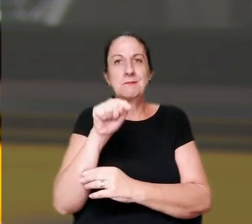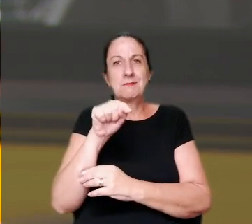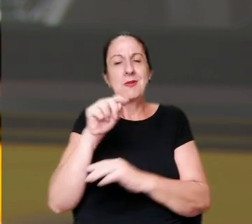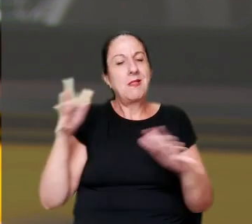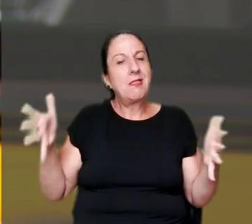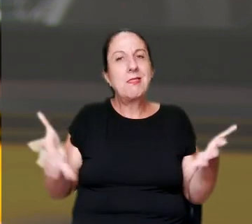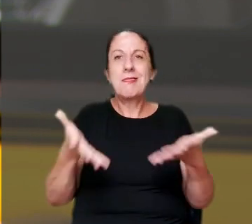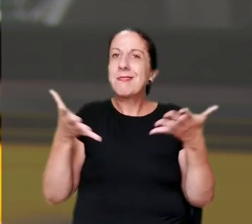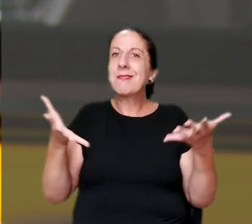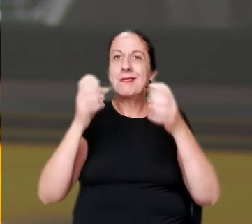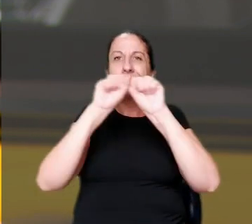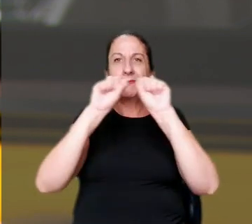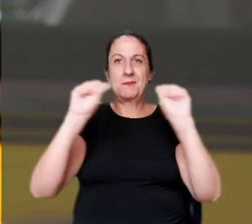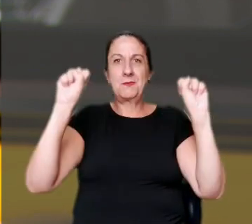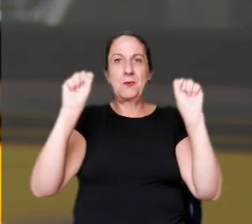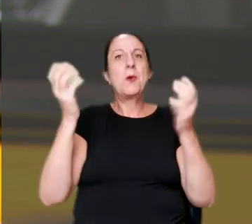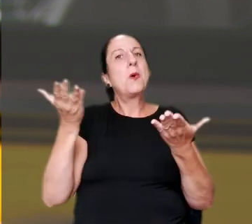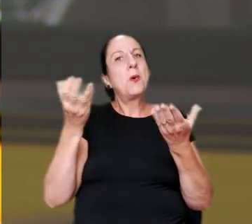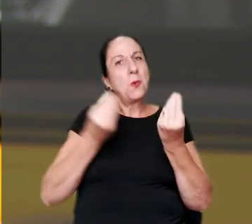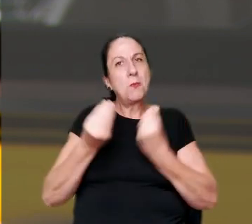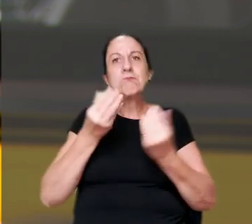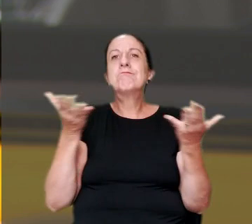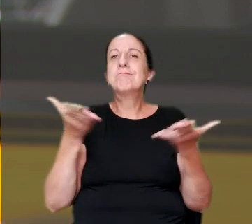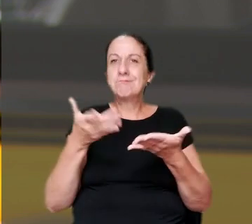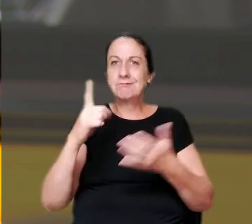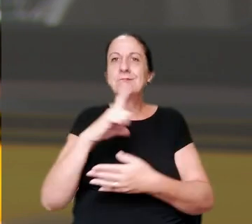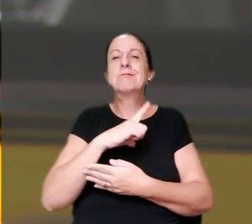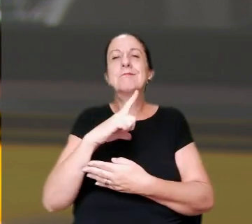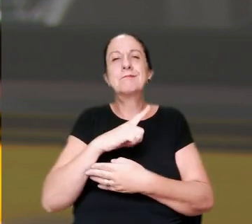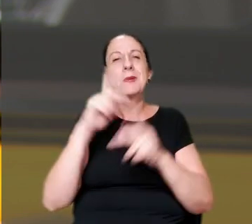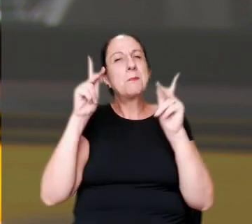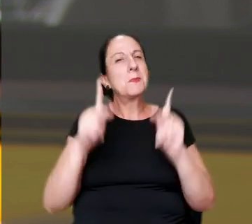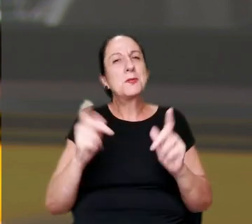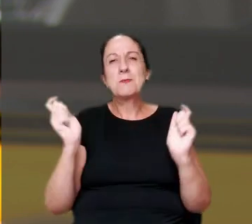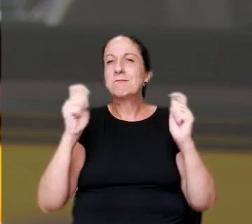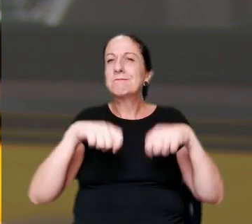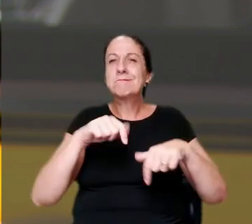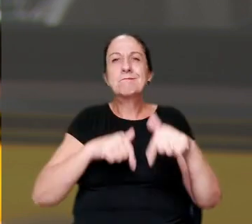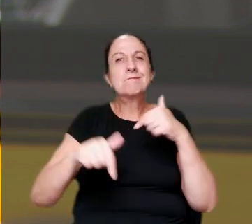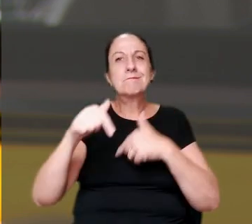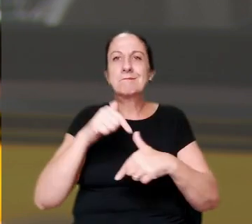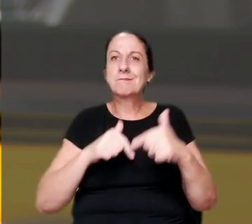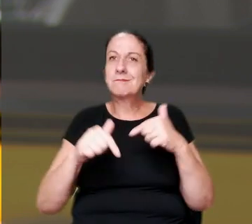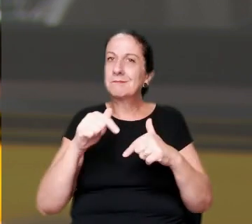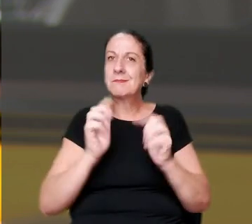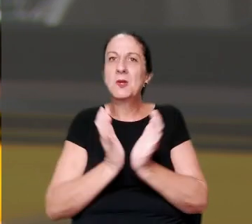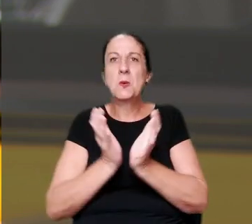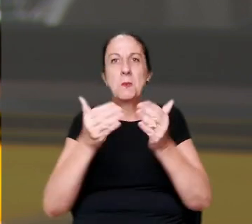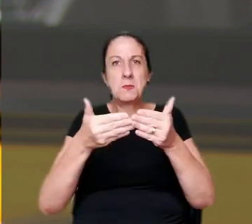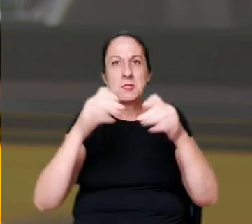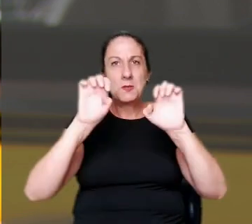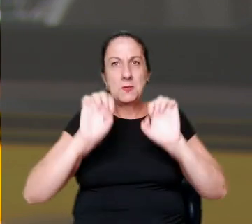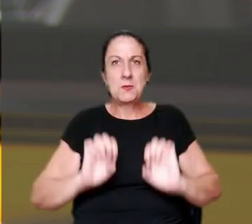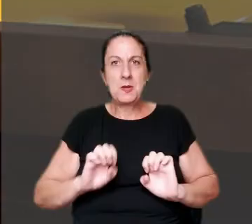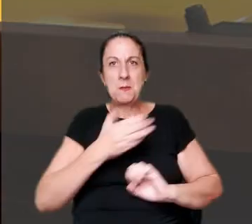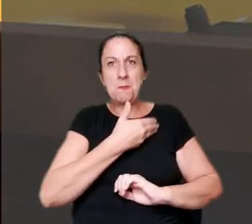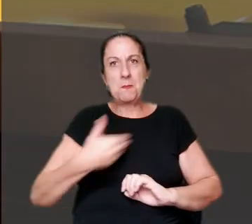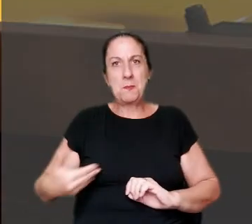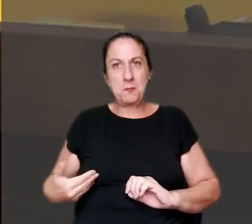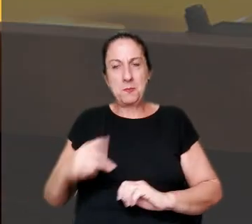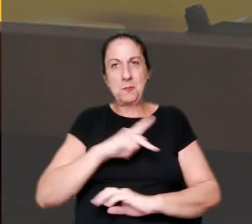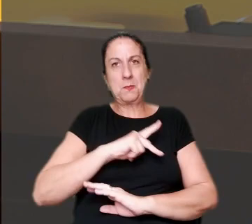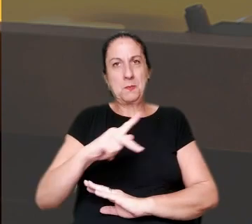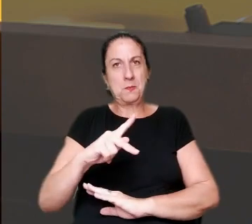ele, dizendo que ele viria engrandecer o tribunal, como hoje nós temos aí a pessoa de muita capacidade de trabalho, né?